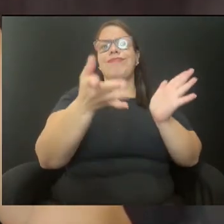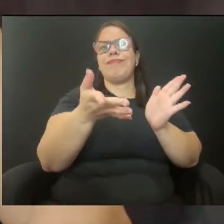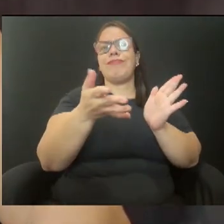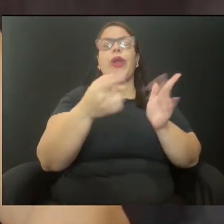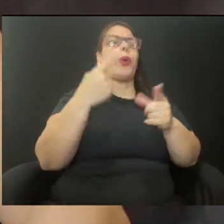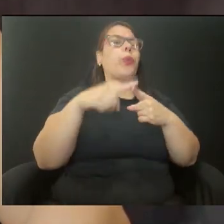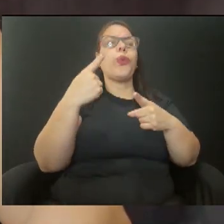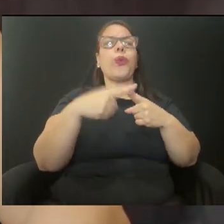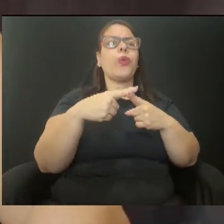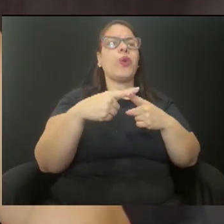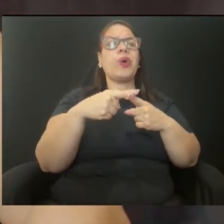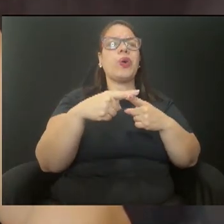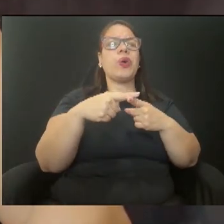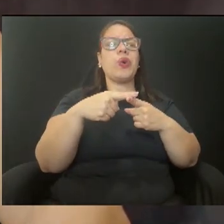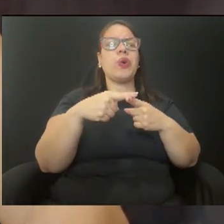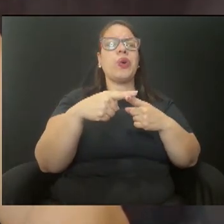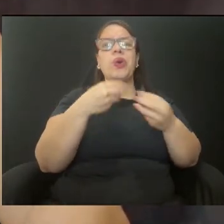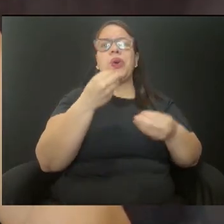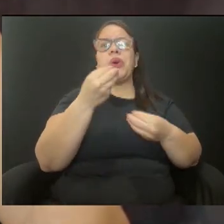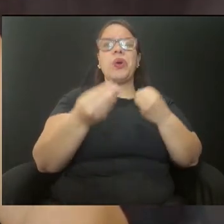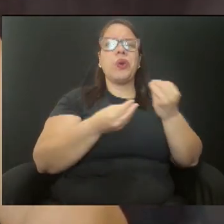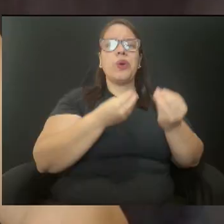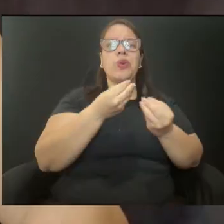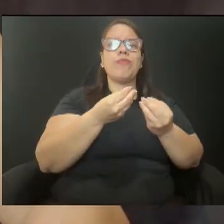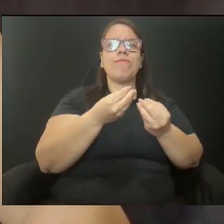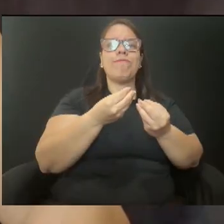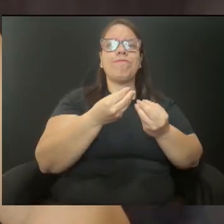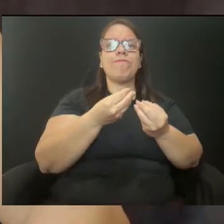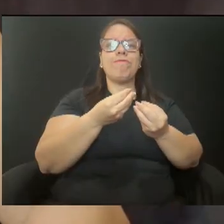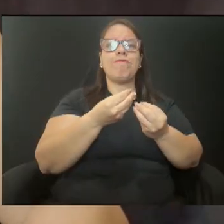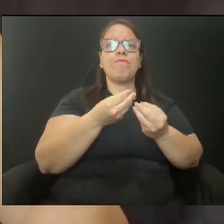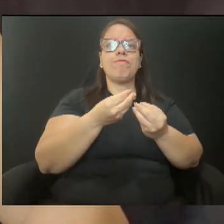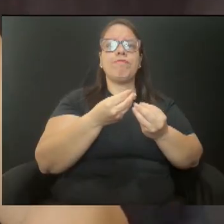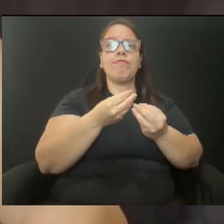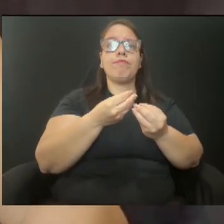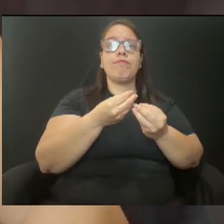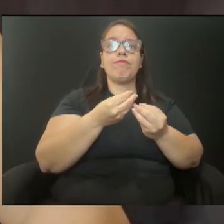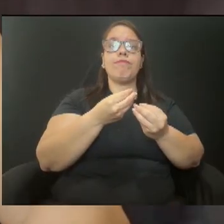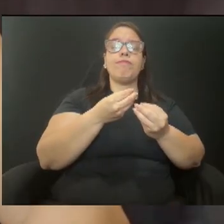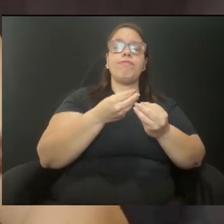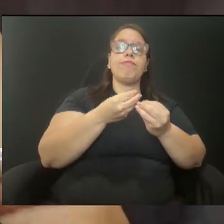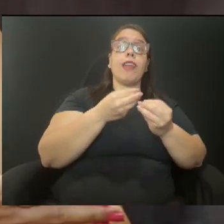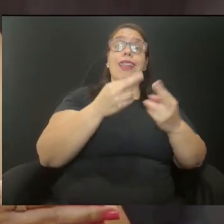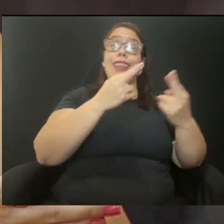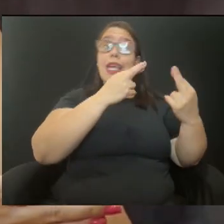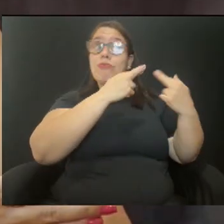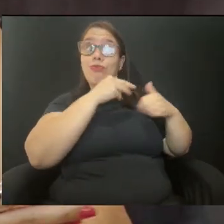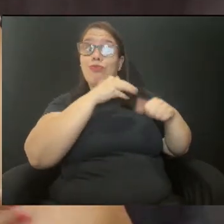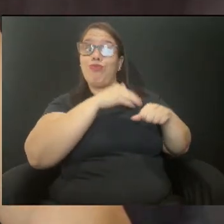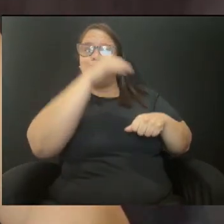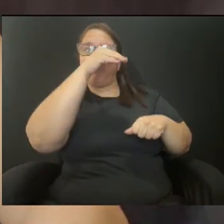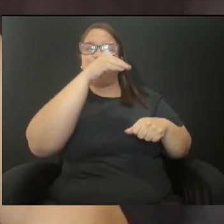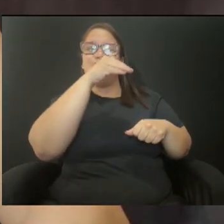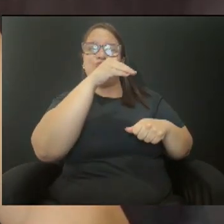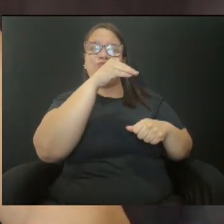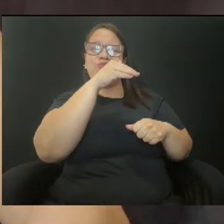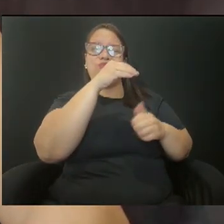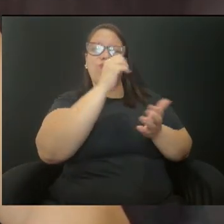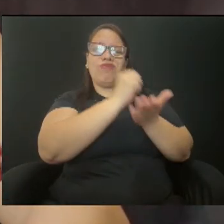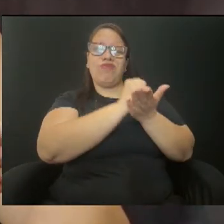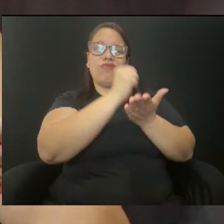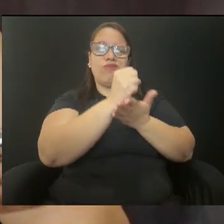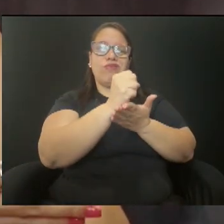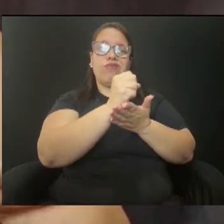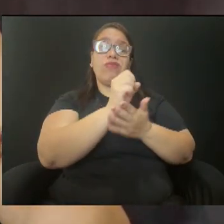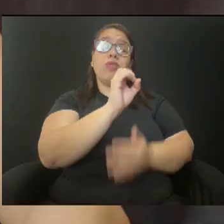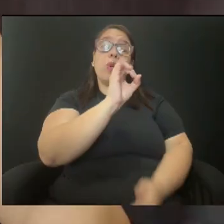porque realmente empreender tem mais responsabilidade ainda do que ser empregado. Só que também a